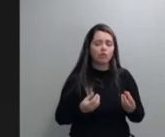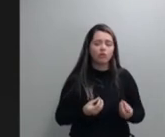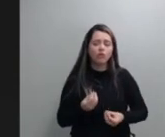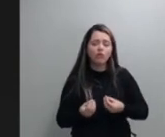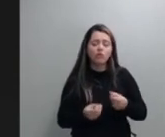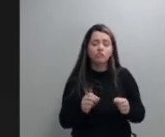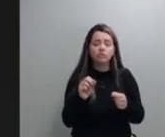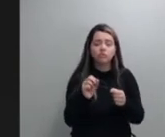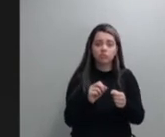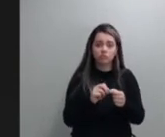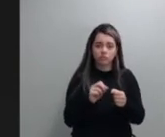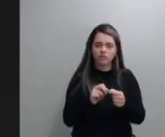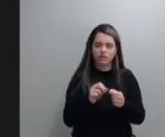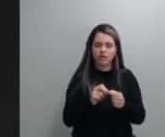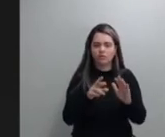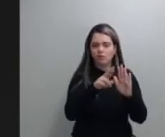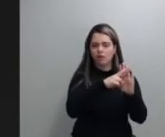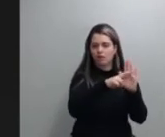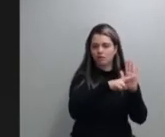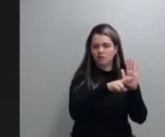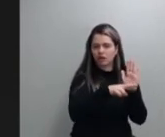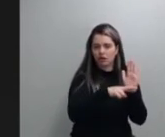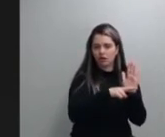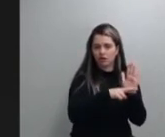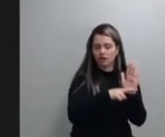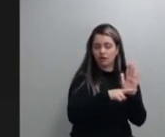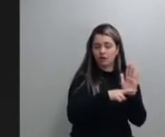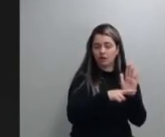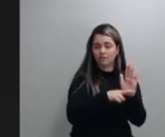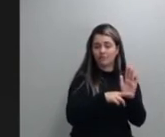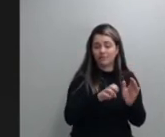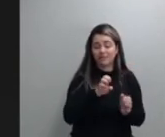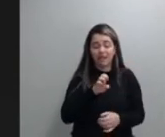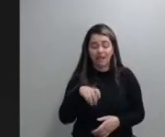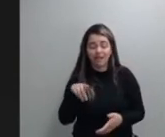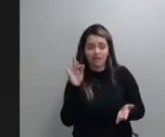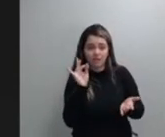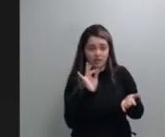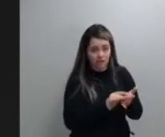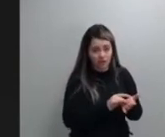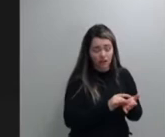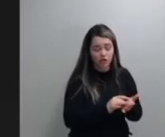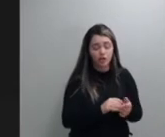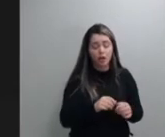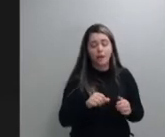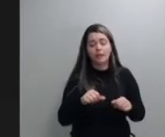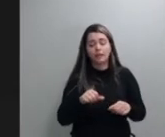além de qualquer argumentação, senhores ministros, que desde a primeira alteração,